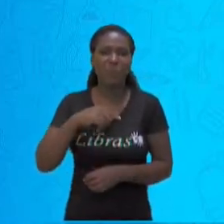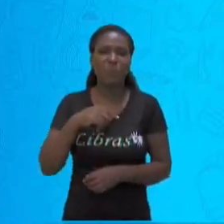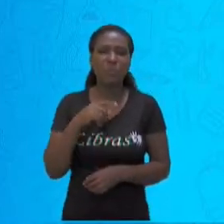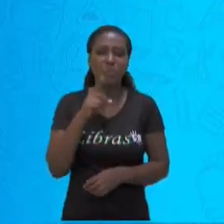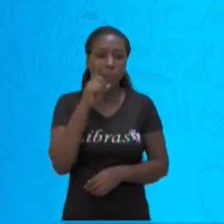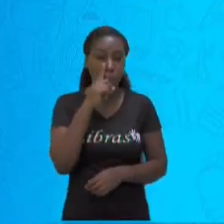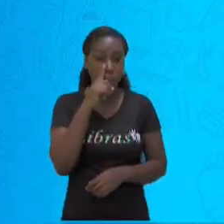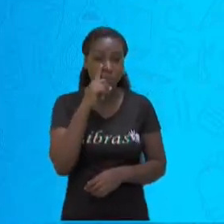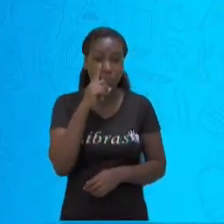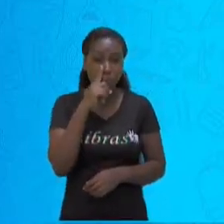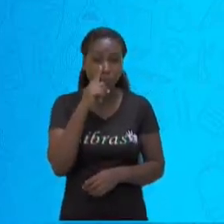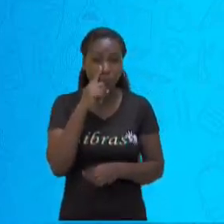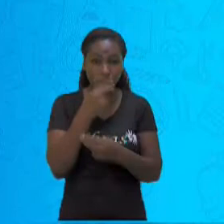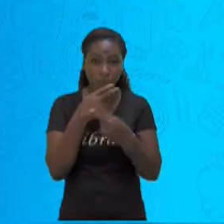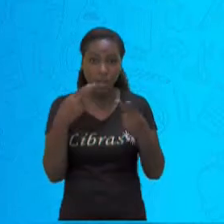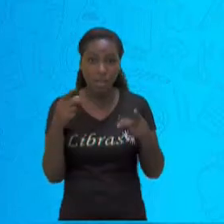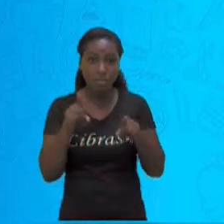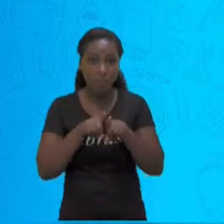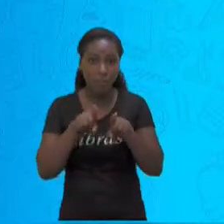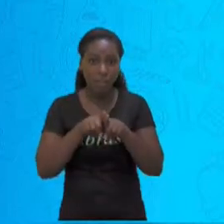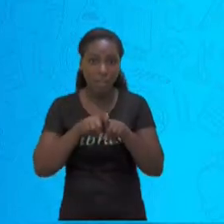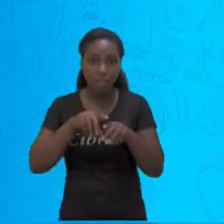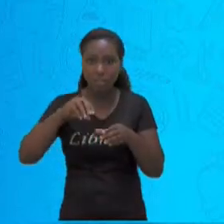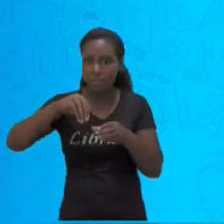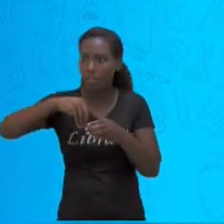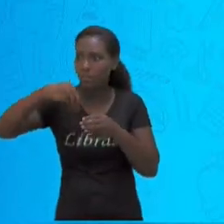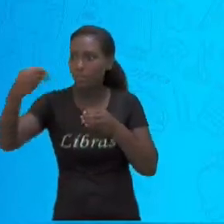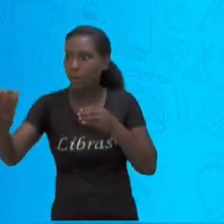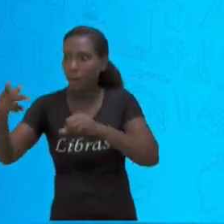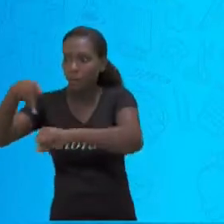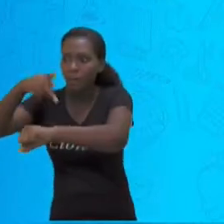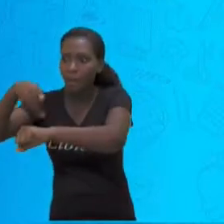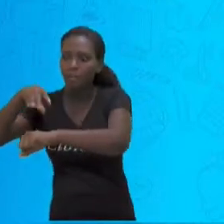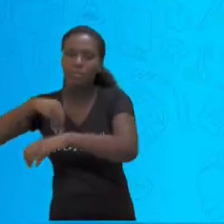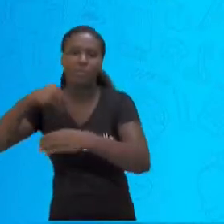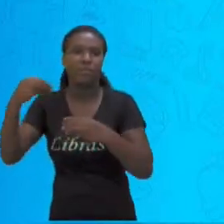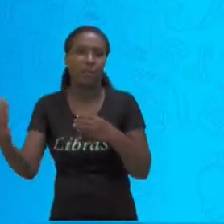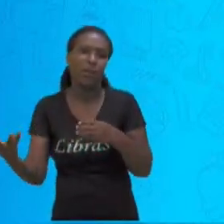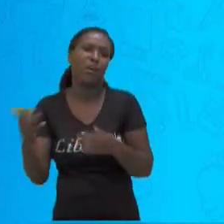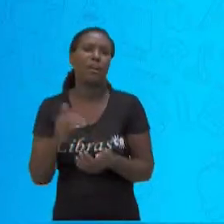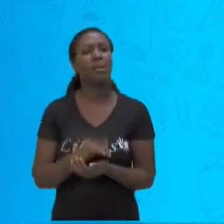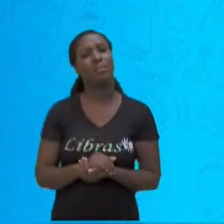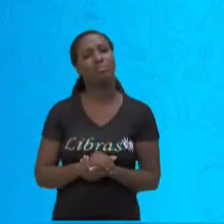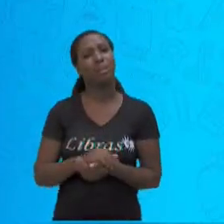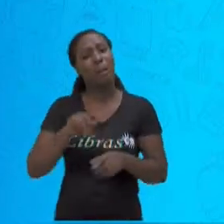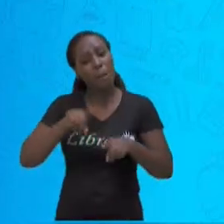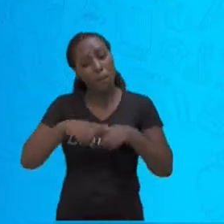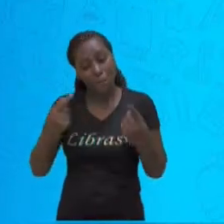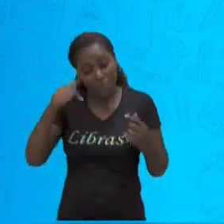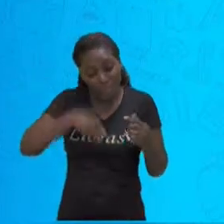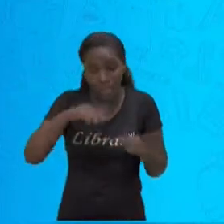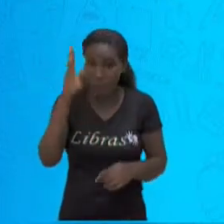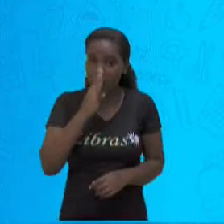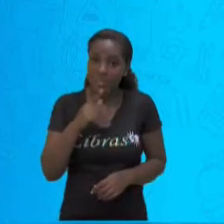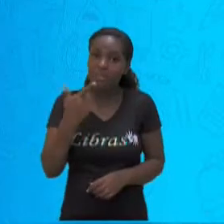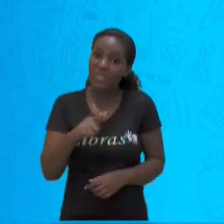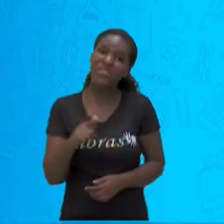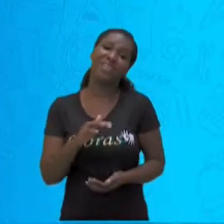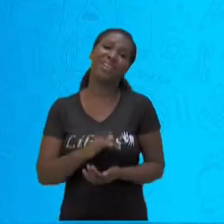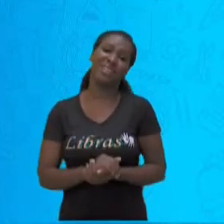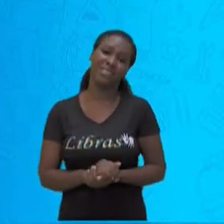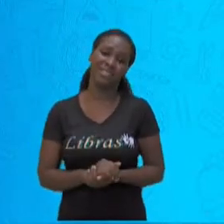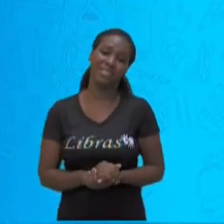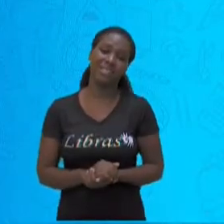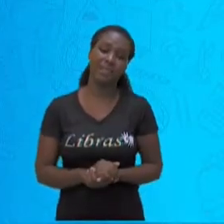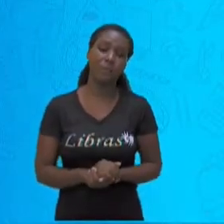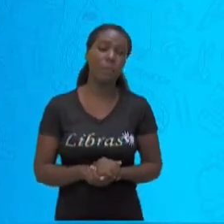Vamos tentar resgatar um pouquinho aquilo que é da nossa terra. Eu não sou contra e gosto,